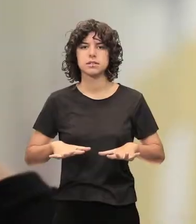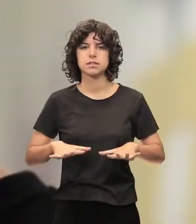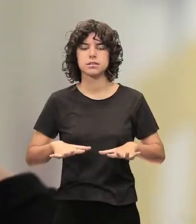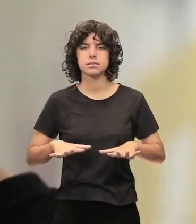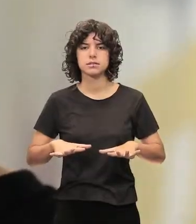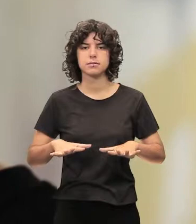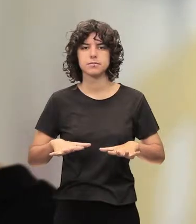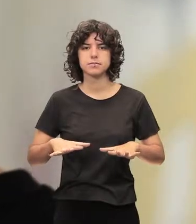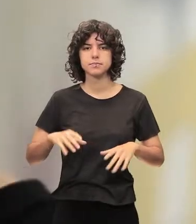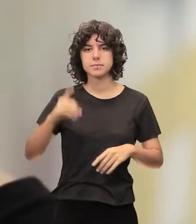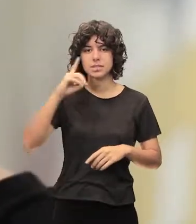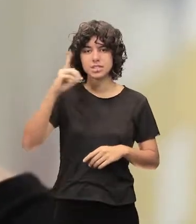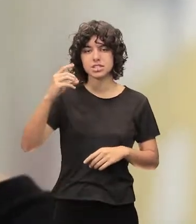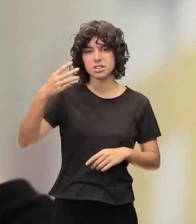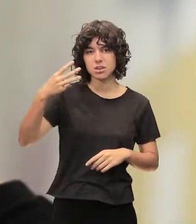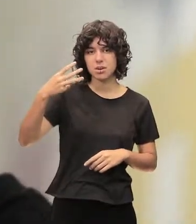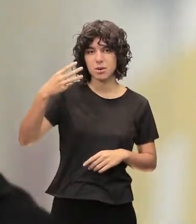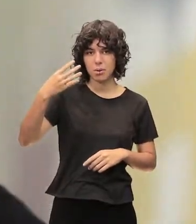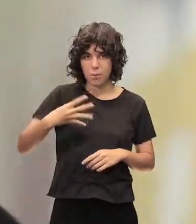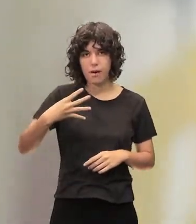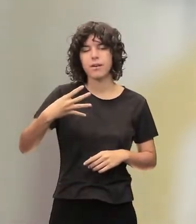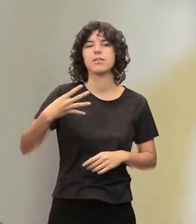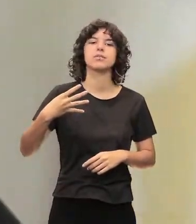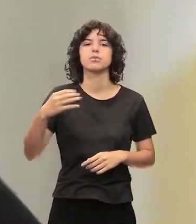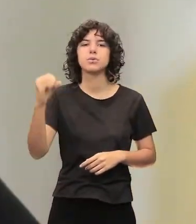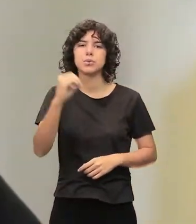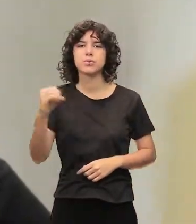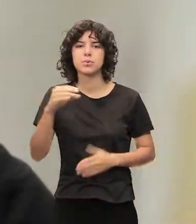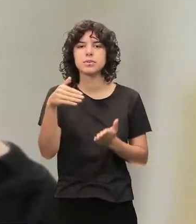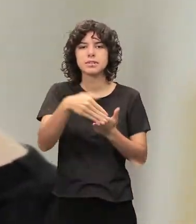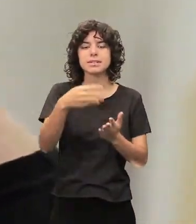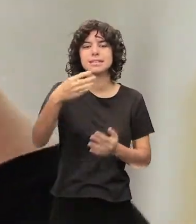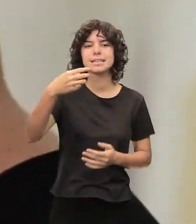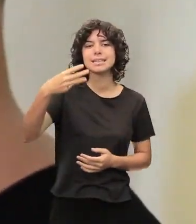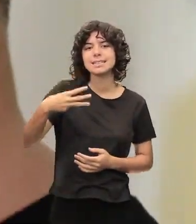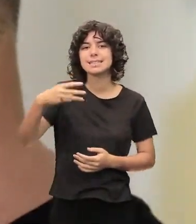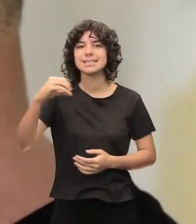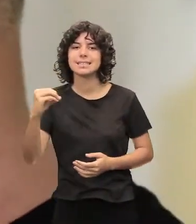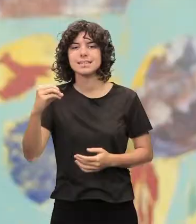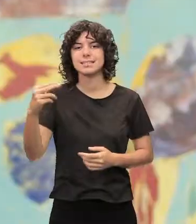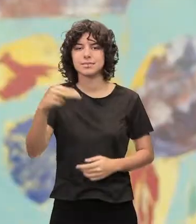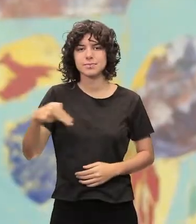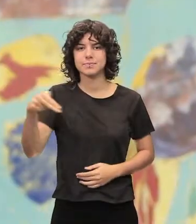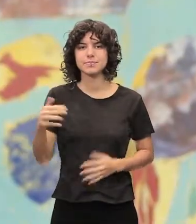basicamente do dia 4 de outubro a 30 de novembro. E a gente se encerra esse